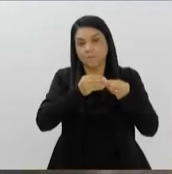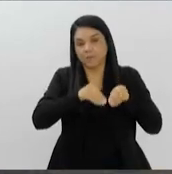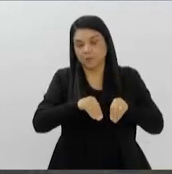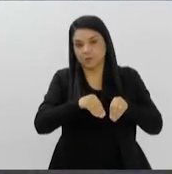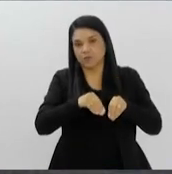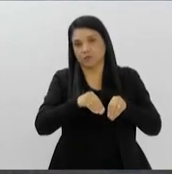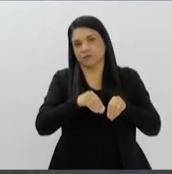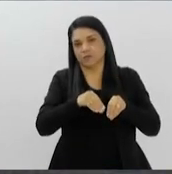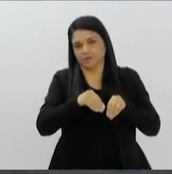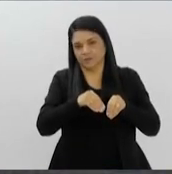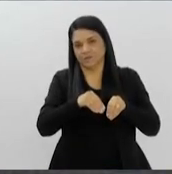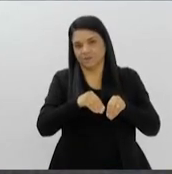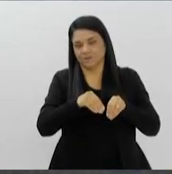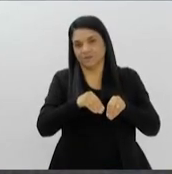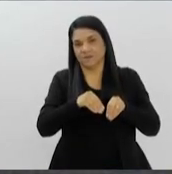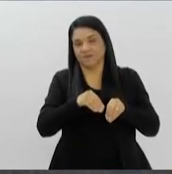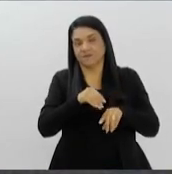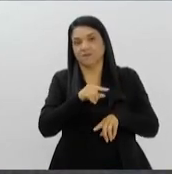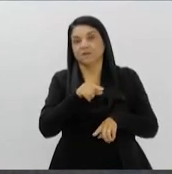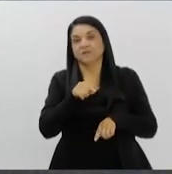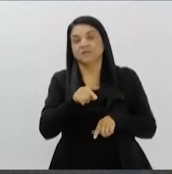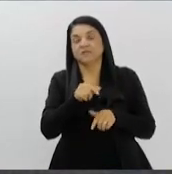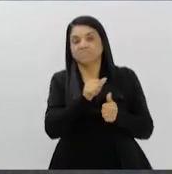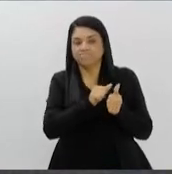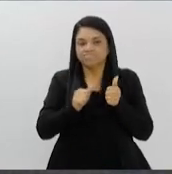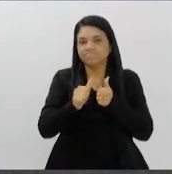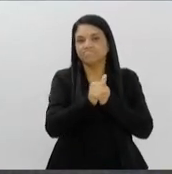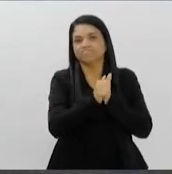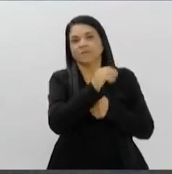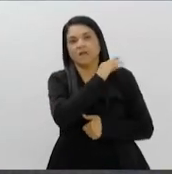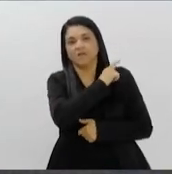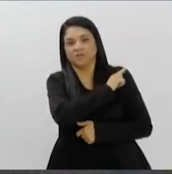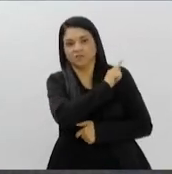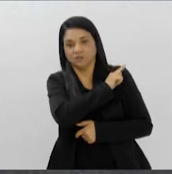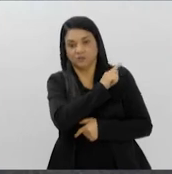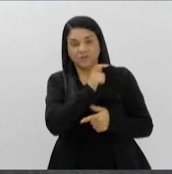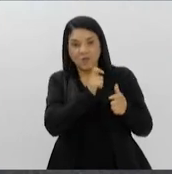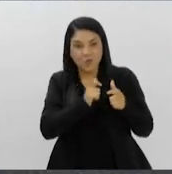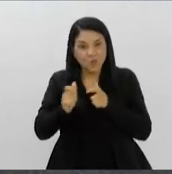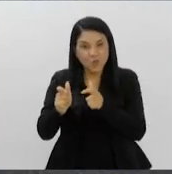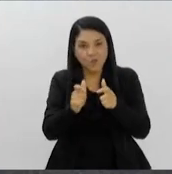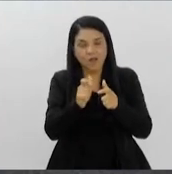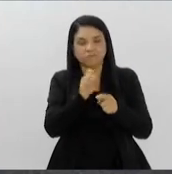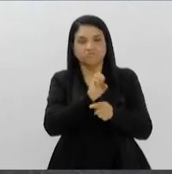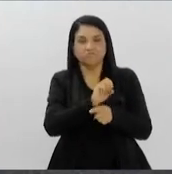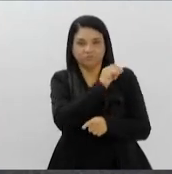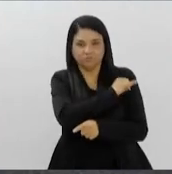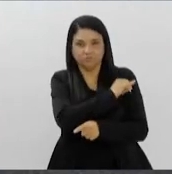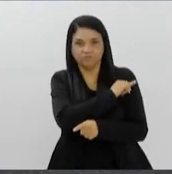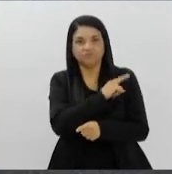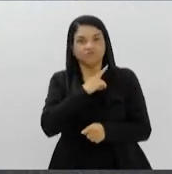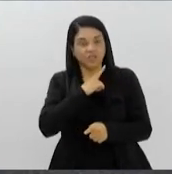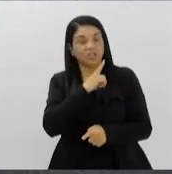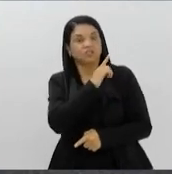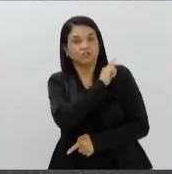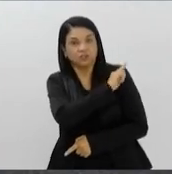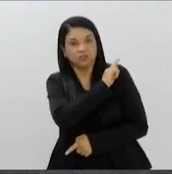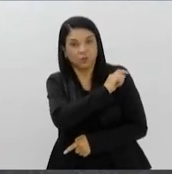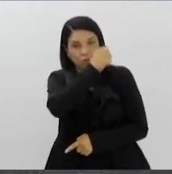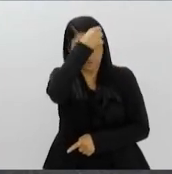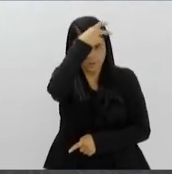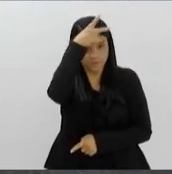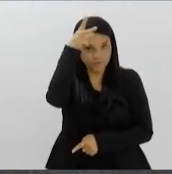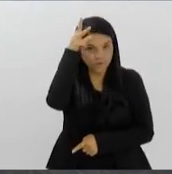gestão pública. Mas, em tudo que é lugar do Estado do Rio de Janeiro, você tem gestores, sobretudo prefeitos